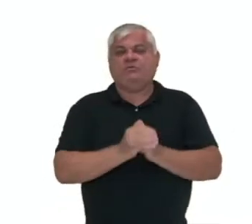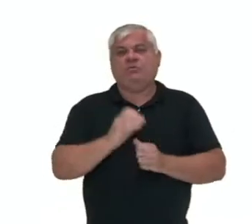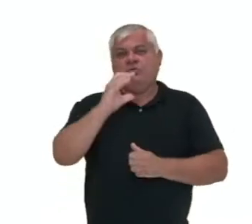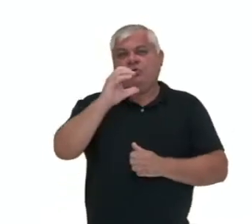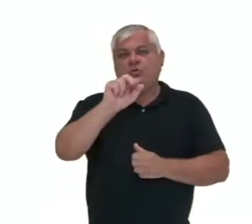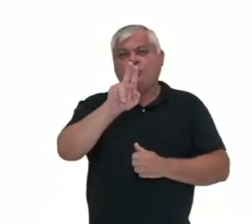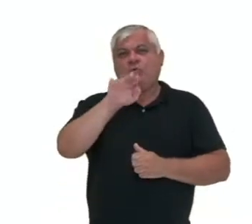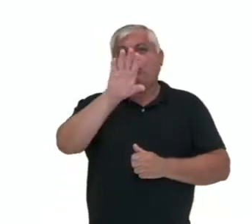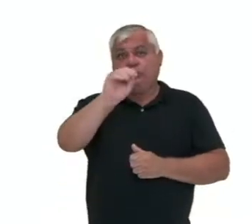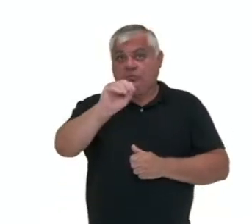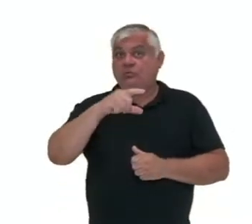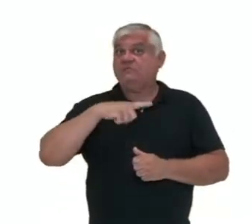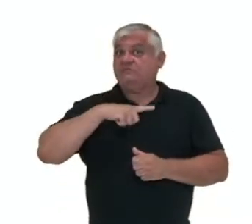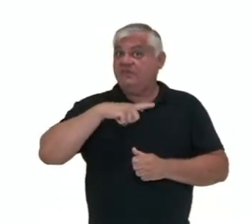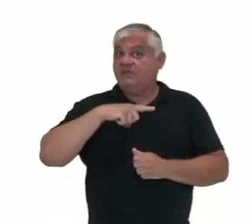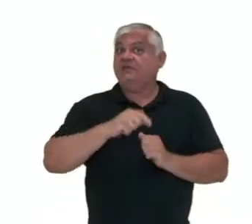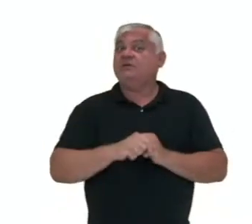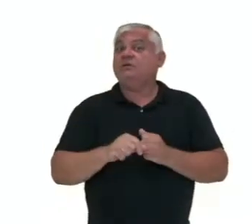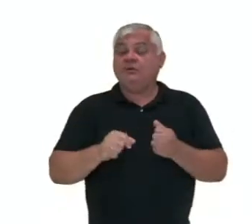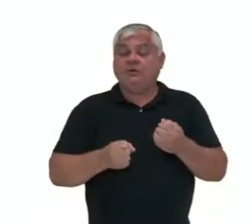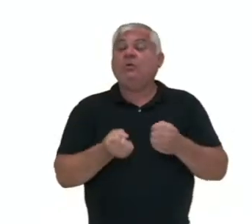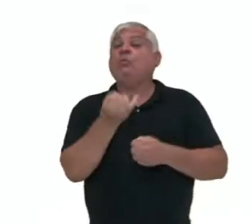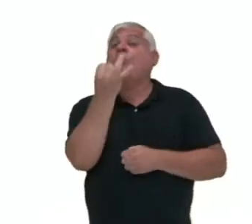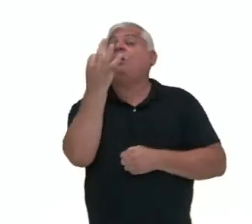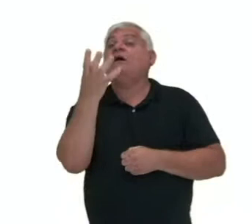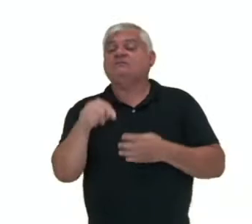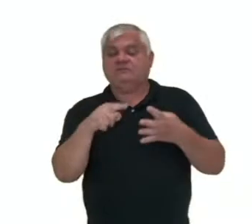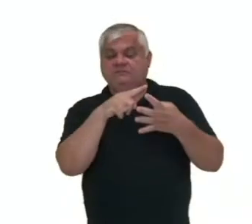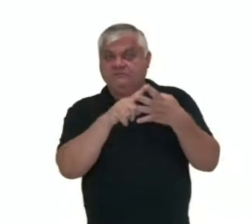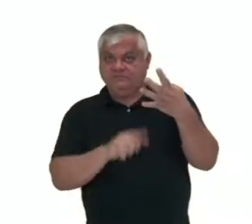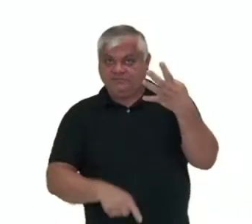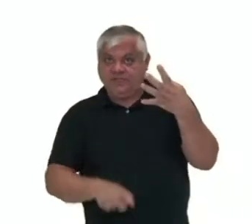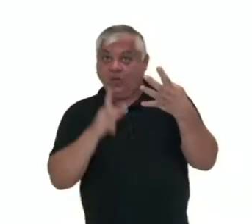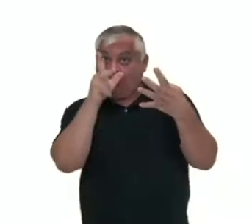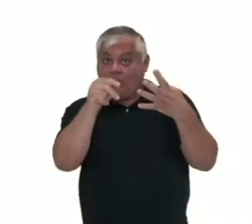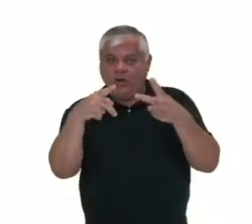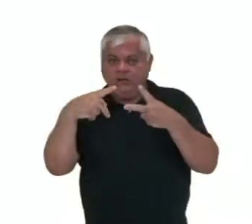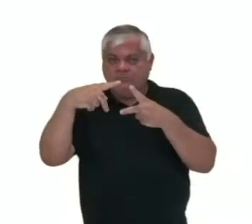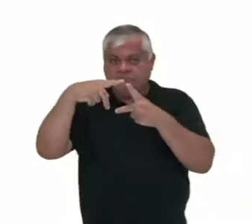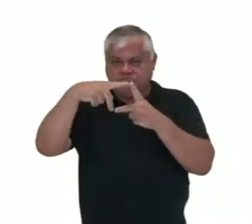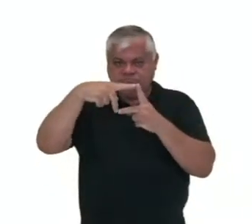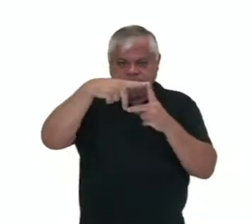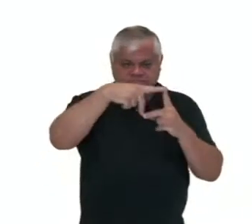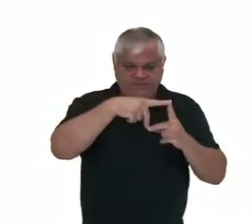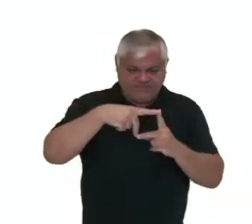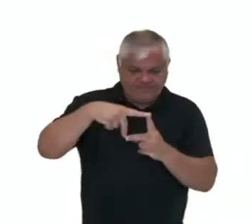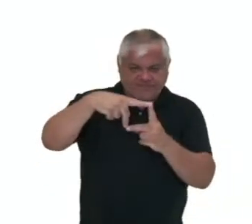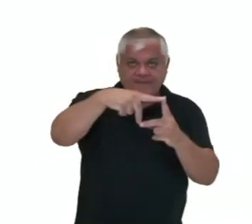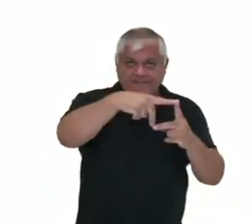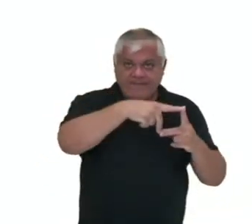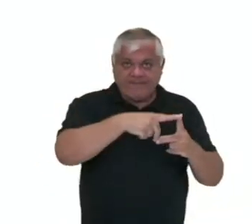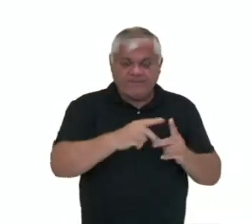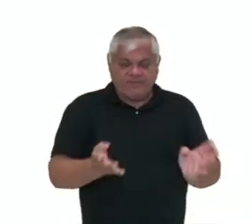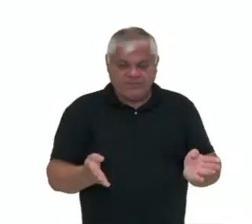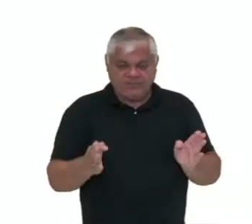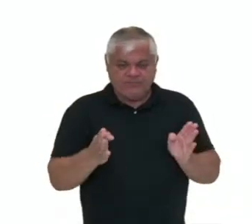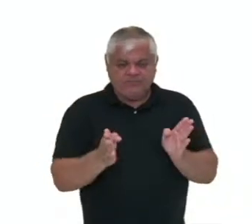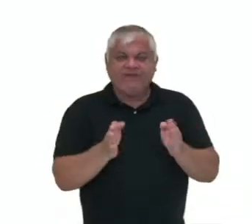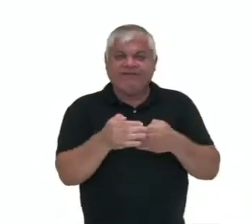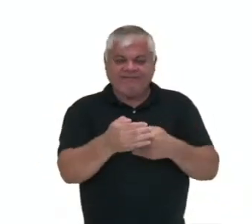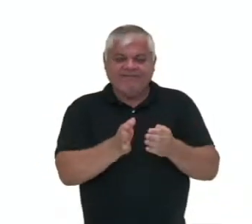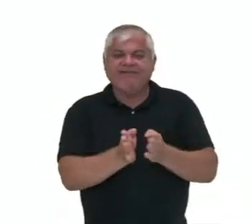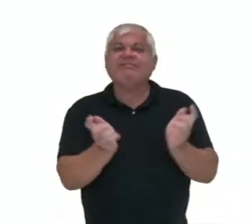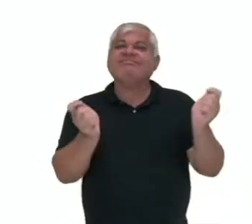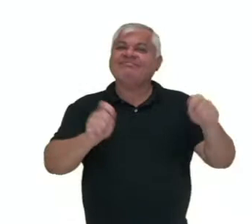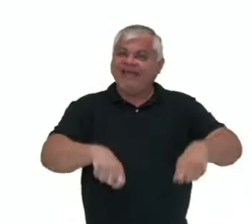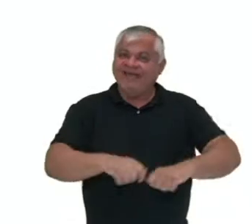tenho que saber que ele é composto por lados que são quadrados, que eu vou juntá-los e formar essa caixinha, tá?